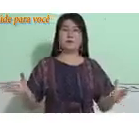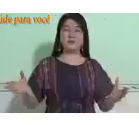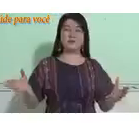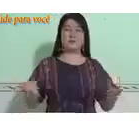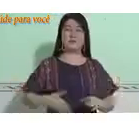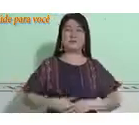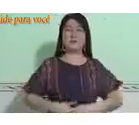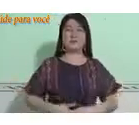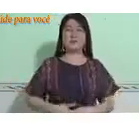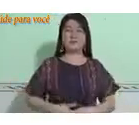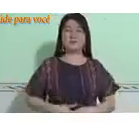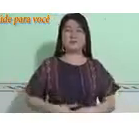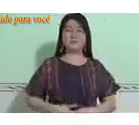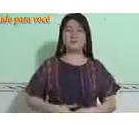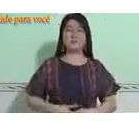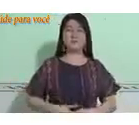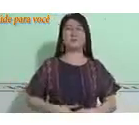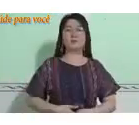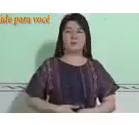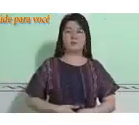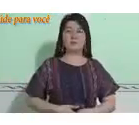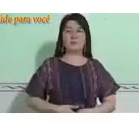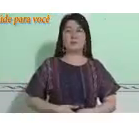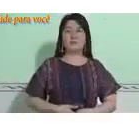SEJTILIZADA conforme a orientação do médico